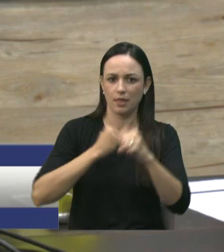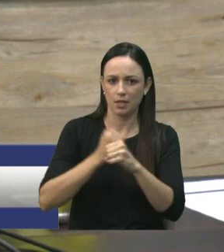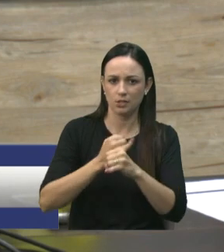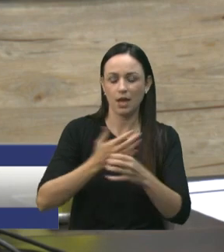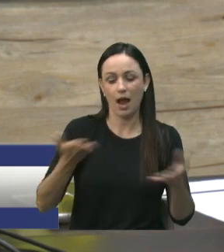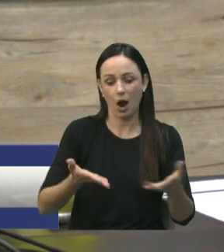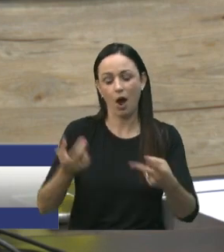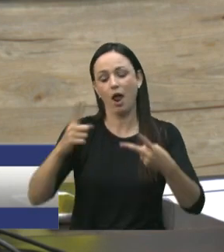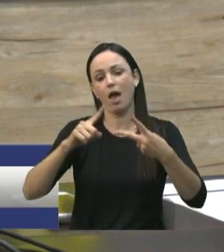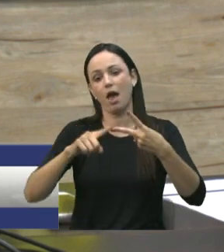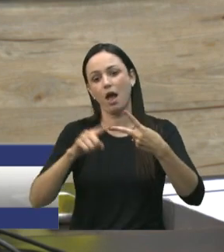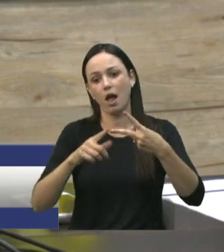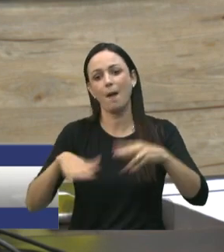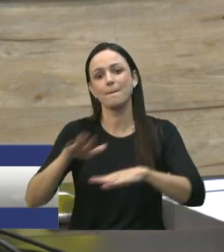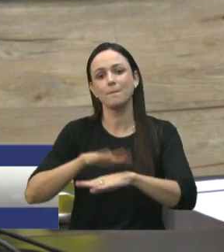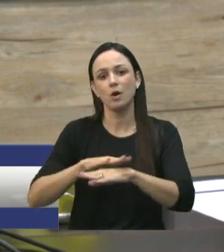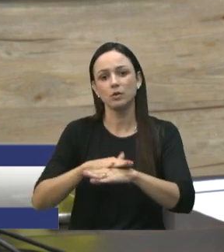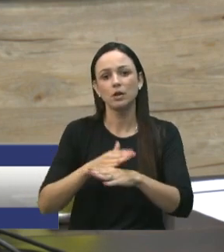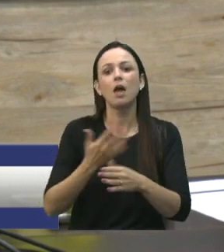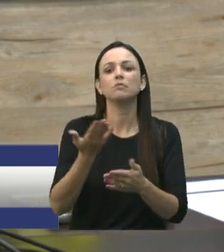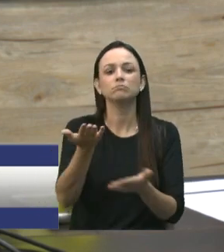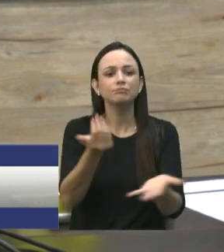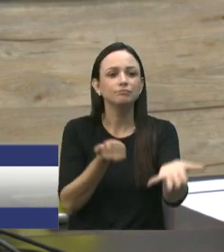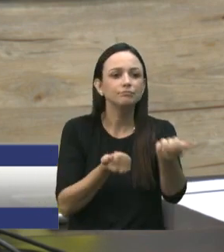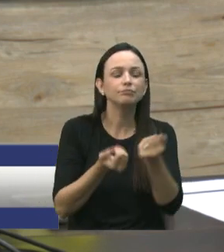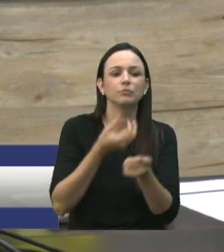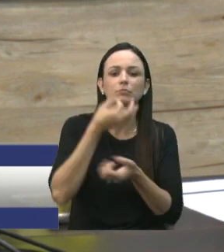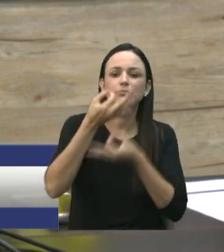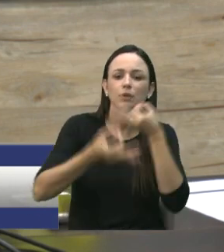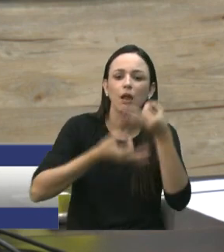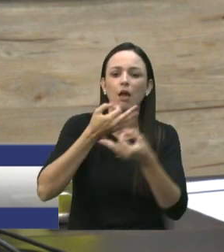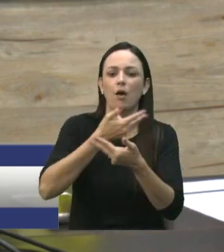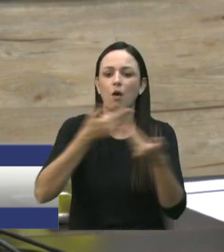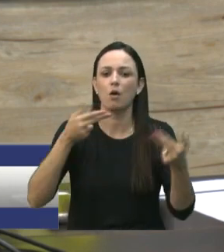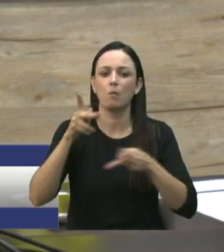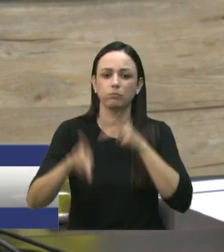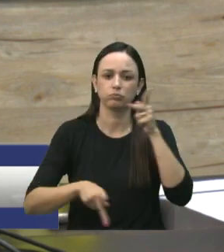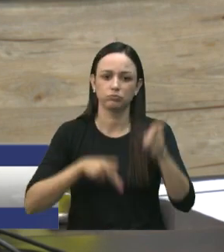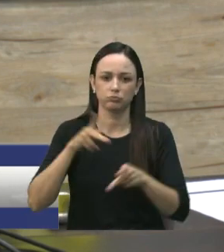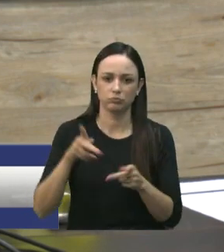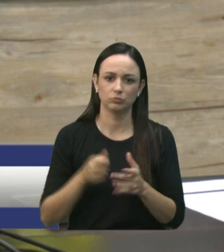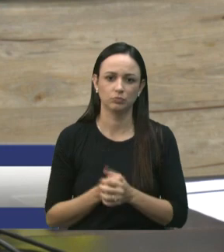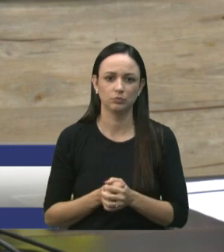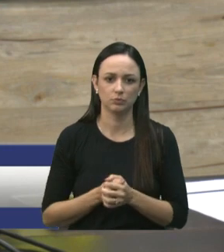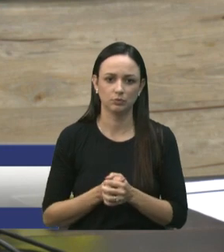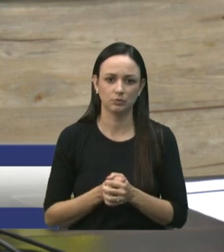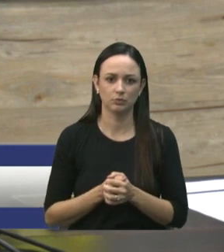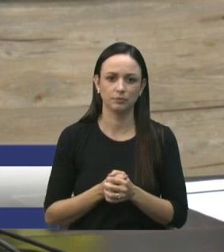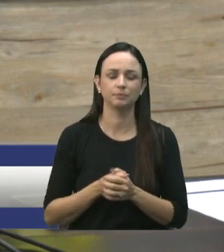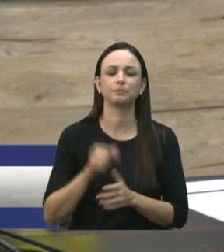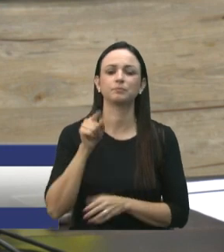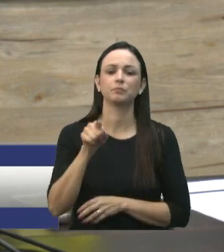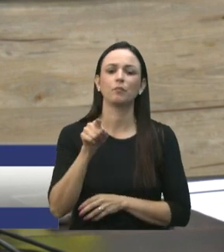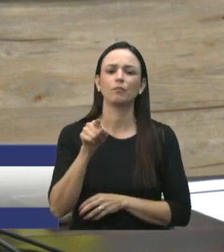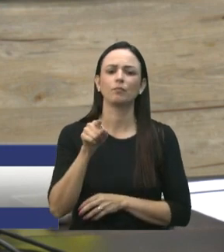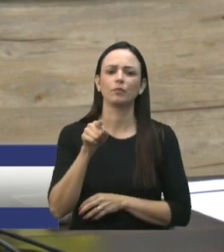nós temos para colher as sugestões da população no geral. Vieram